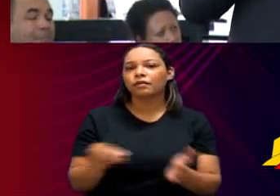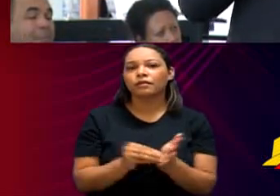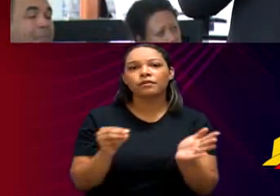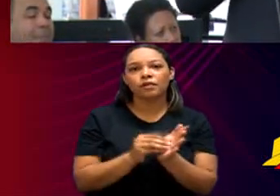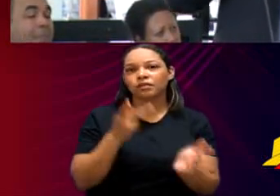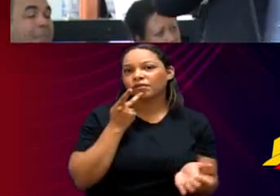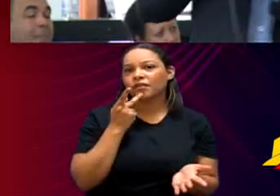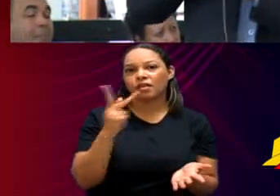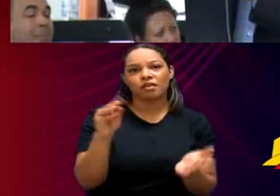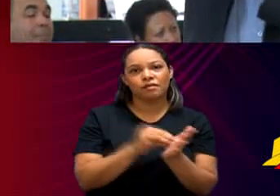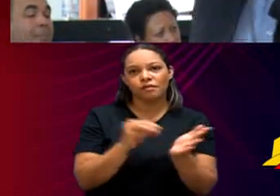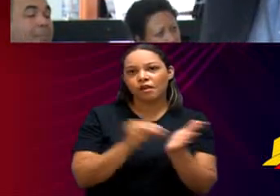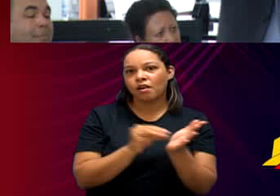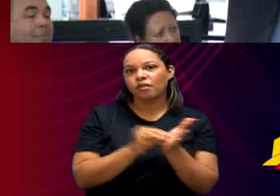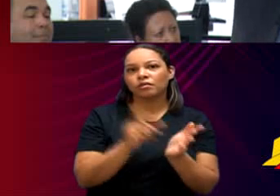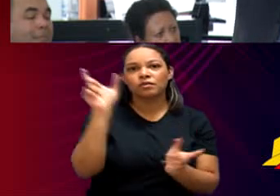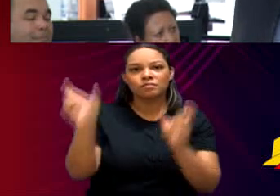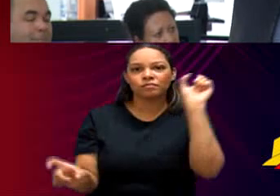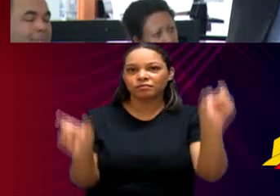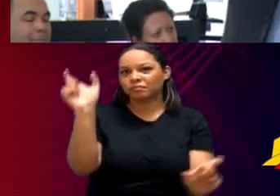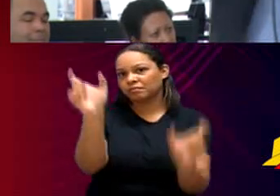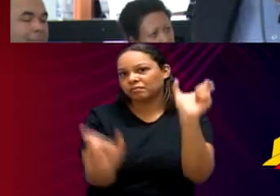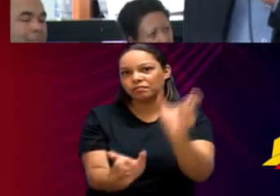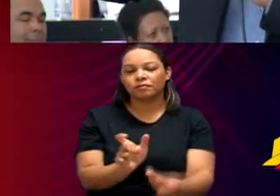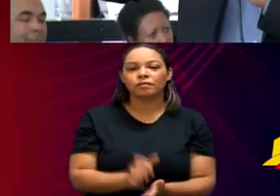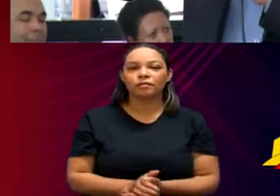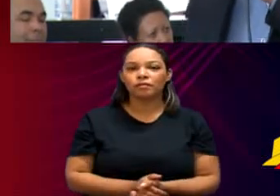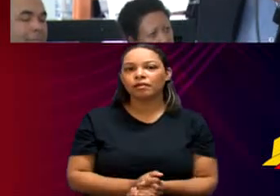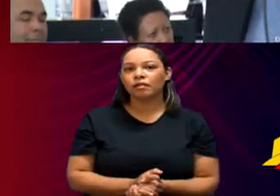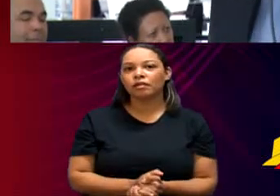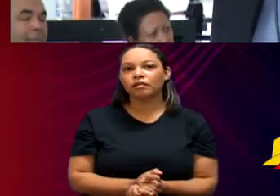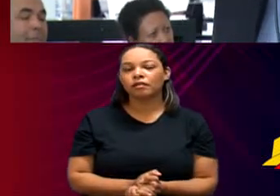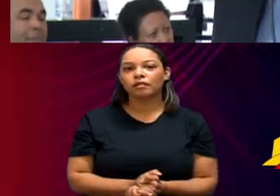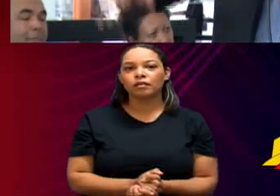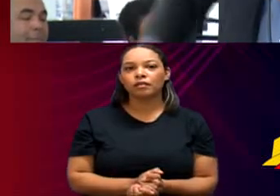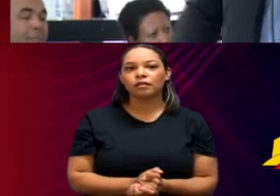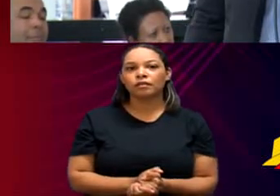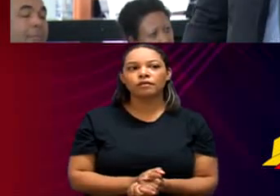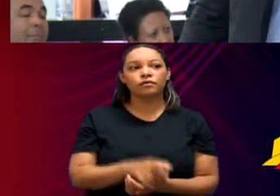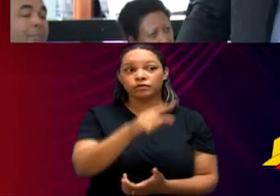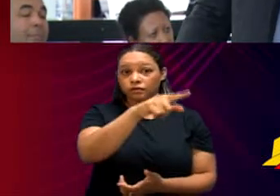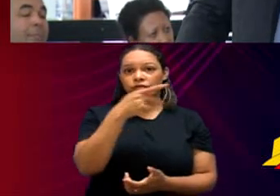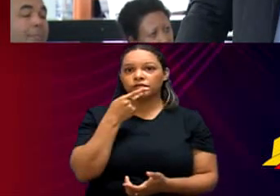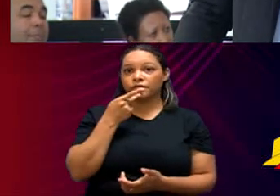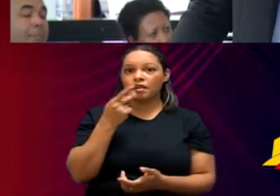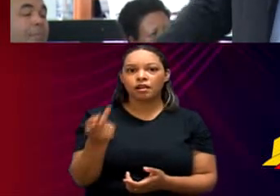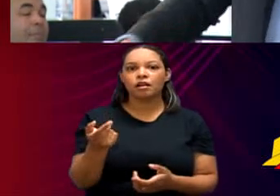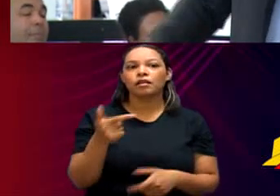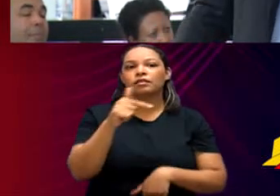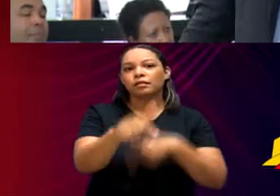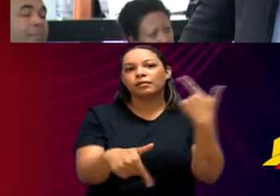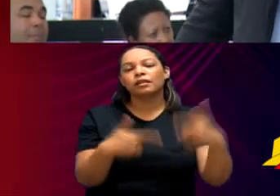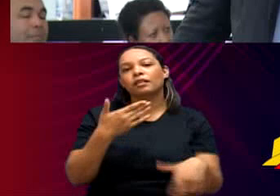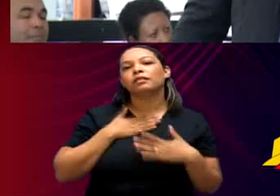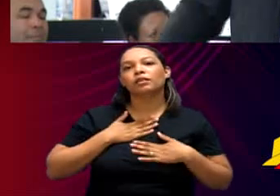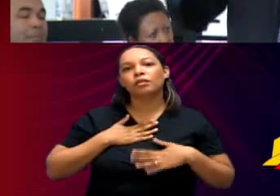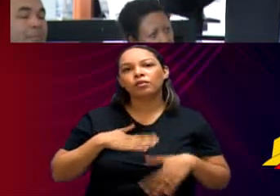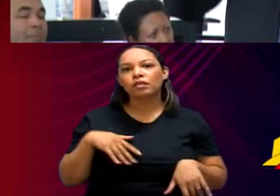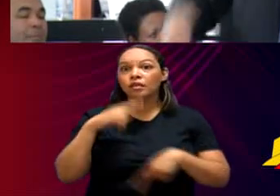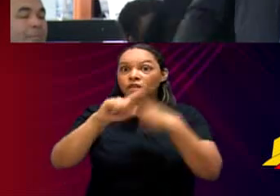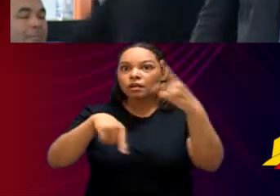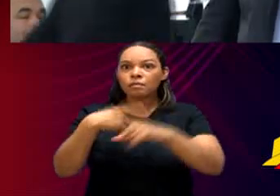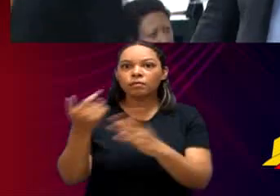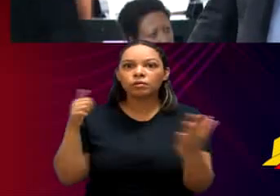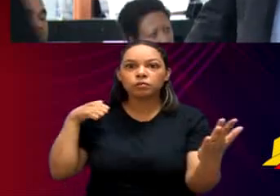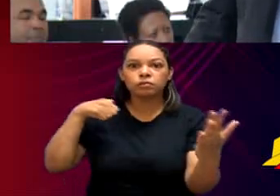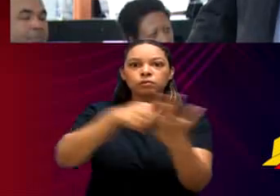Tá lá, você chegar e falar assim pro povo, você vai poder trabalhar aí tranquilo, vamos regularizar vocês. E depois chegar um trator de